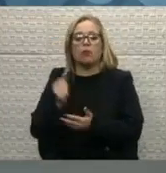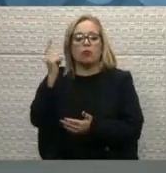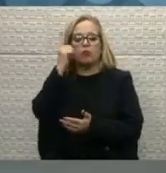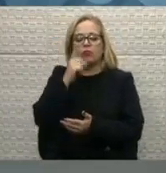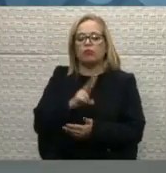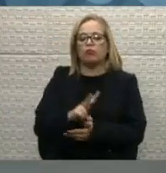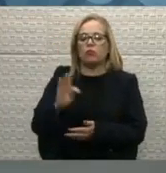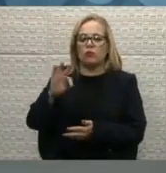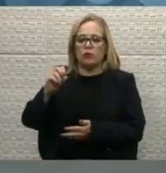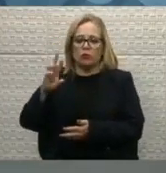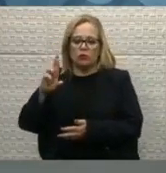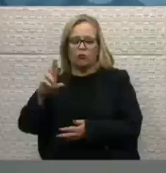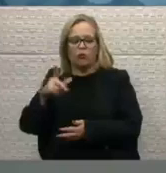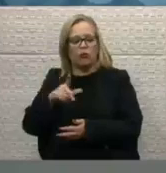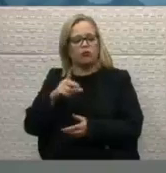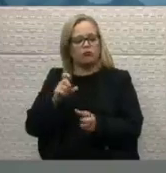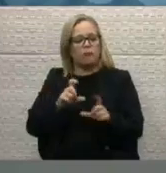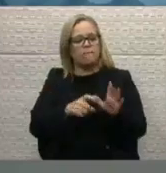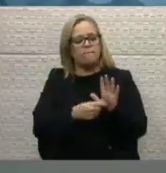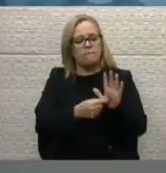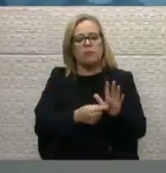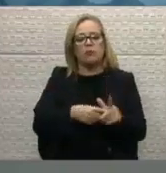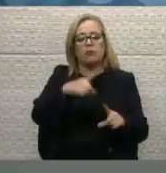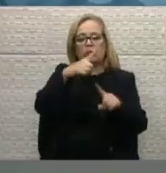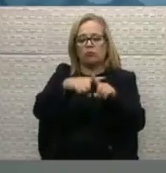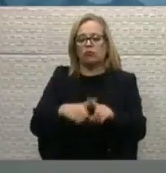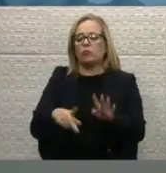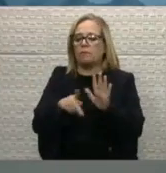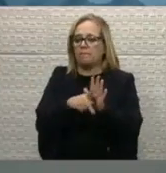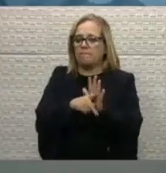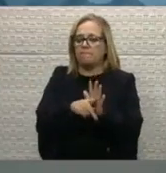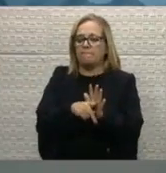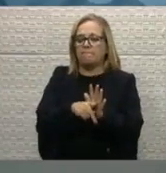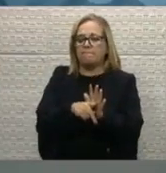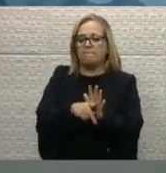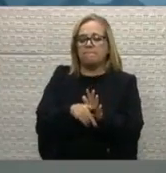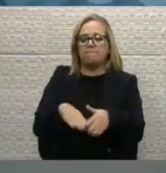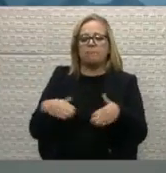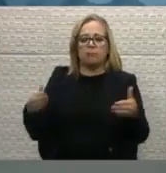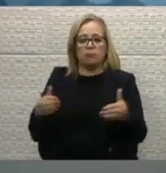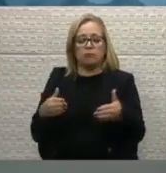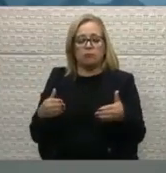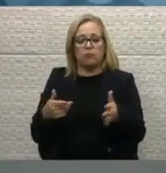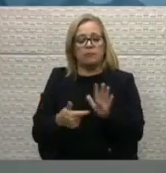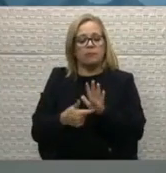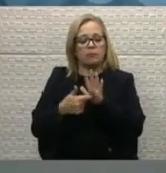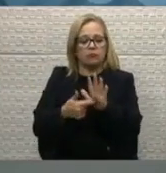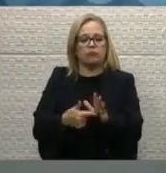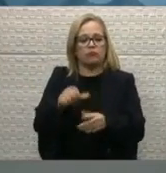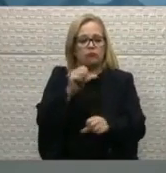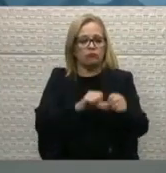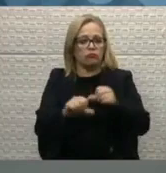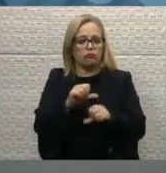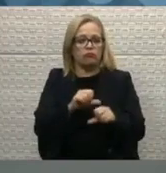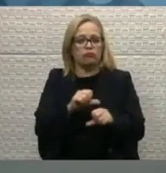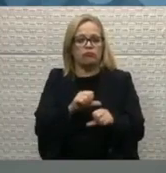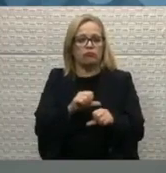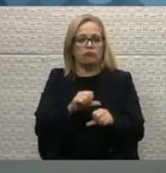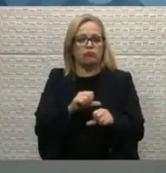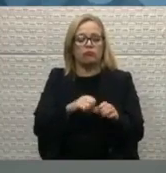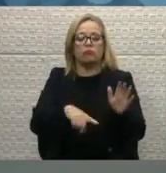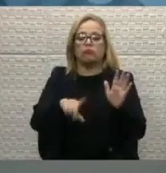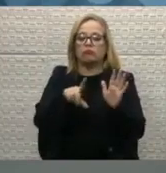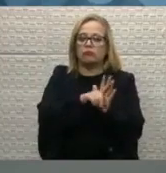vetores onde as suas imagens são múltiplos dele próprio. Mas agora, ao invés de representar a transformação por sua lei